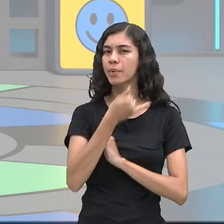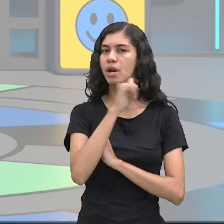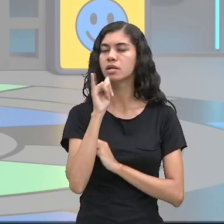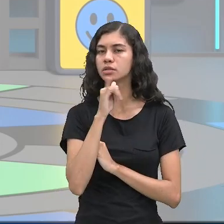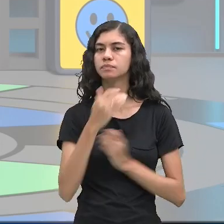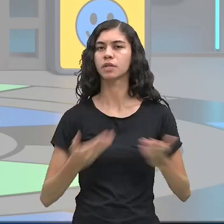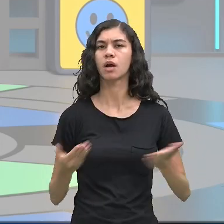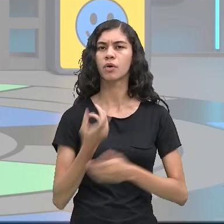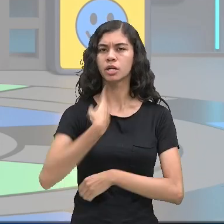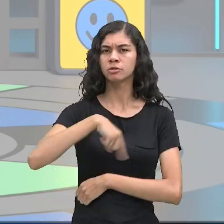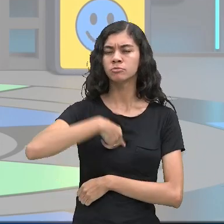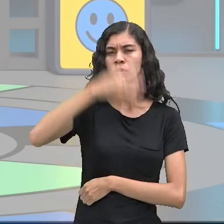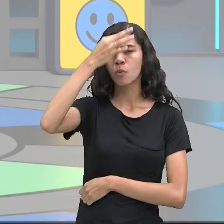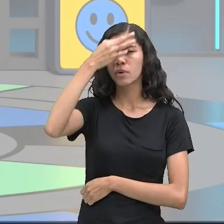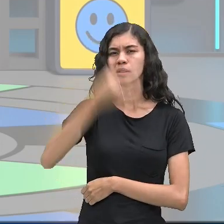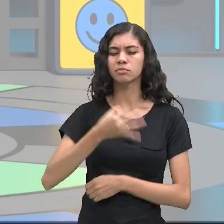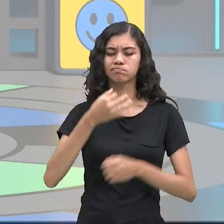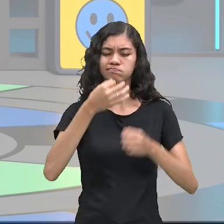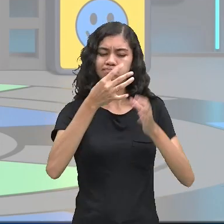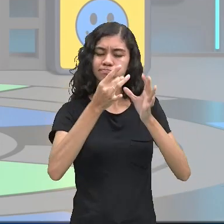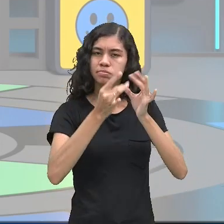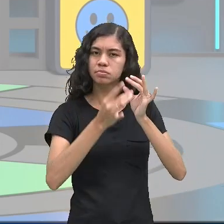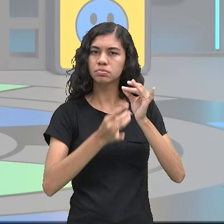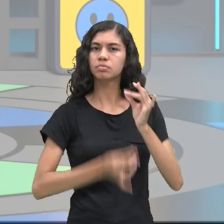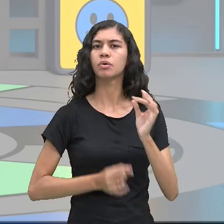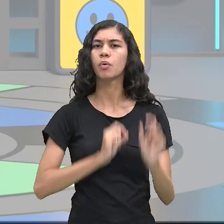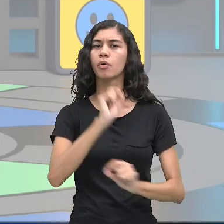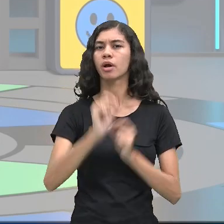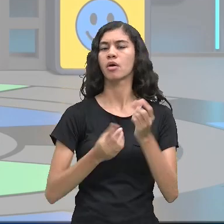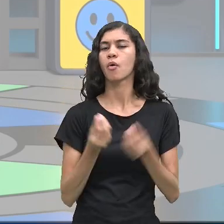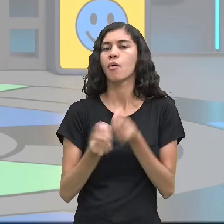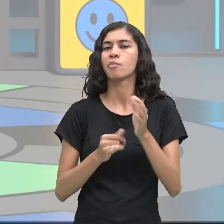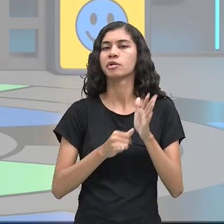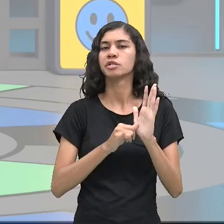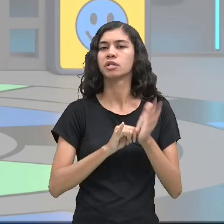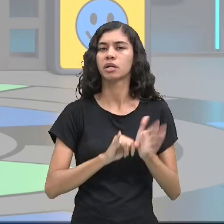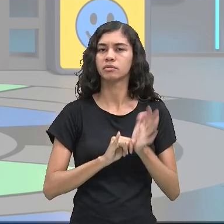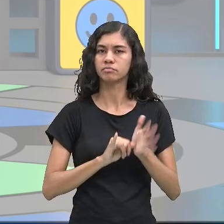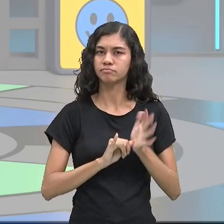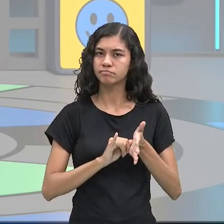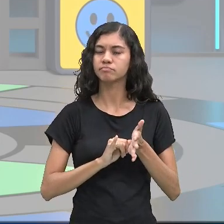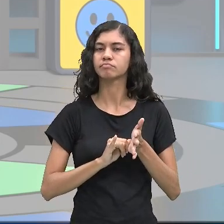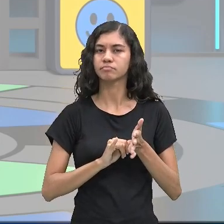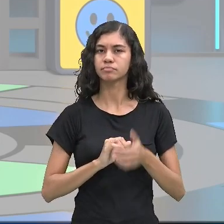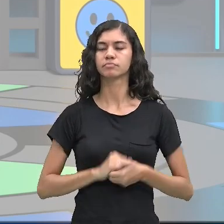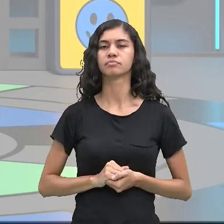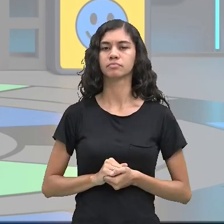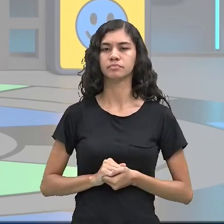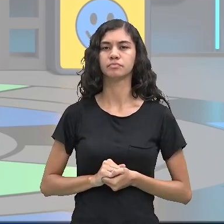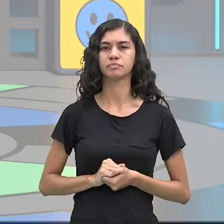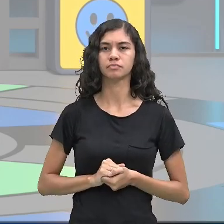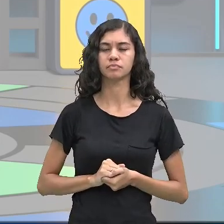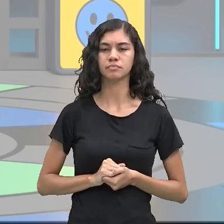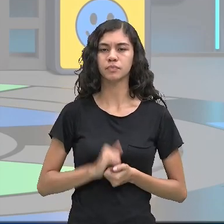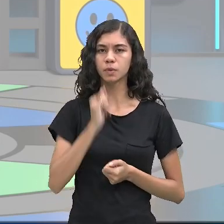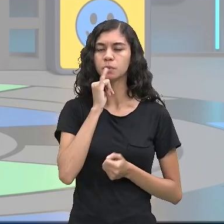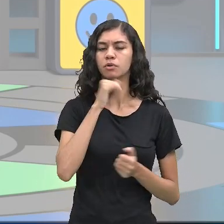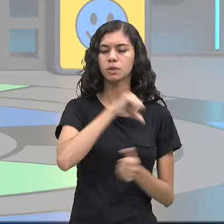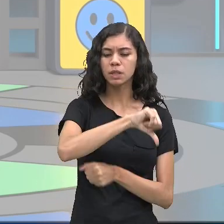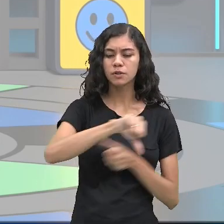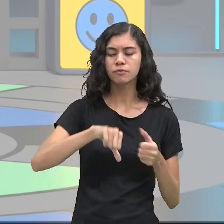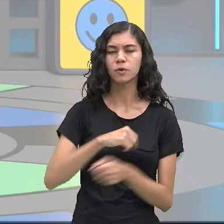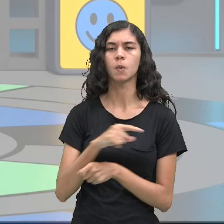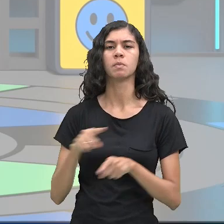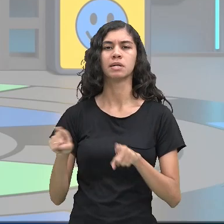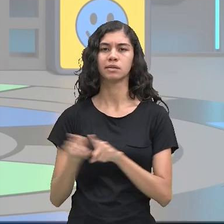passar a compreender mais os nossos geradores elétricos, aqueles de maneira geral, outros que transformam também outras